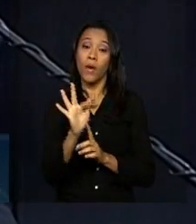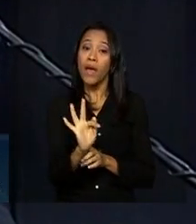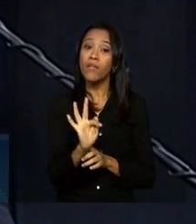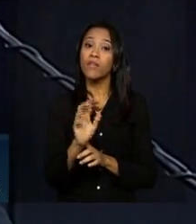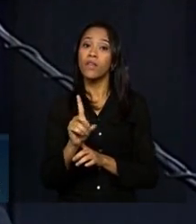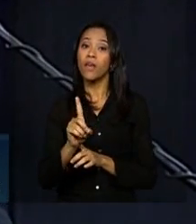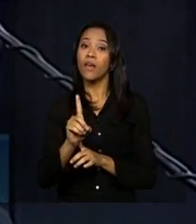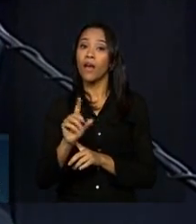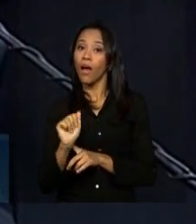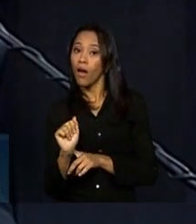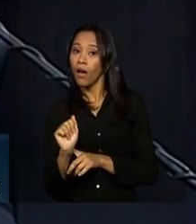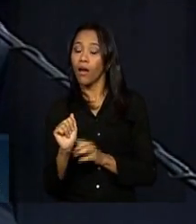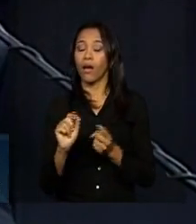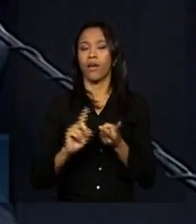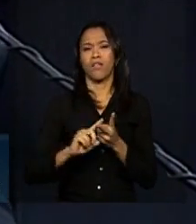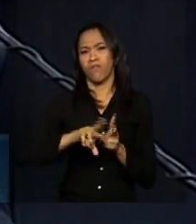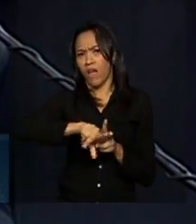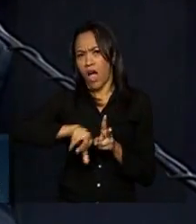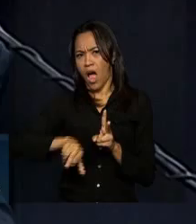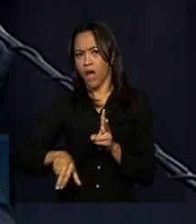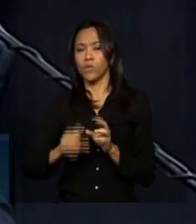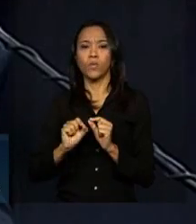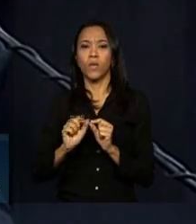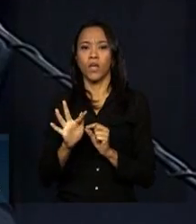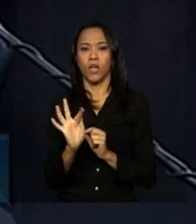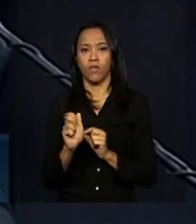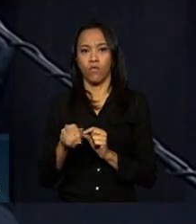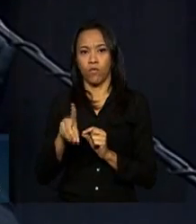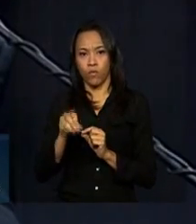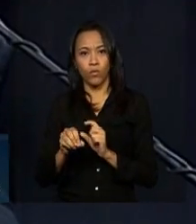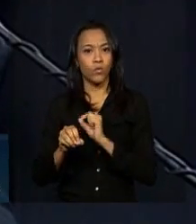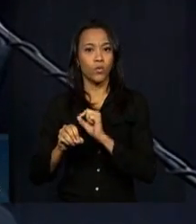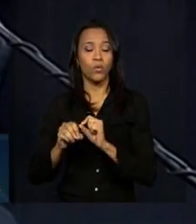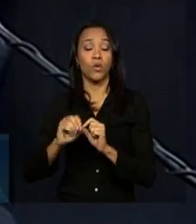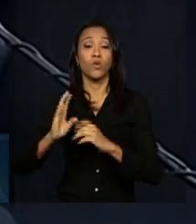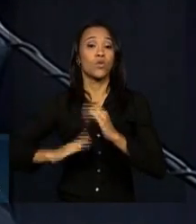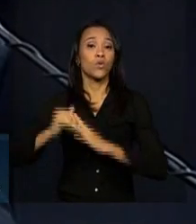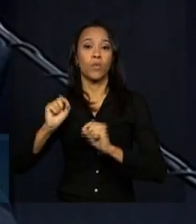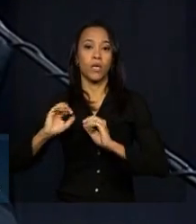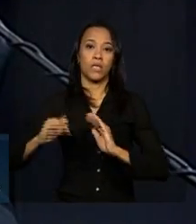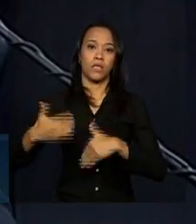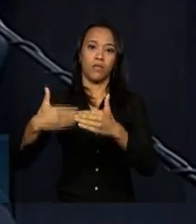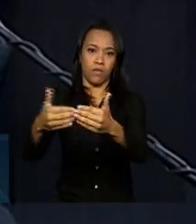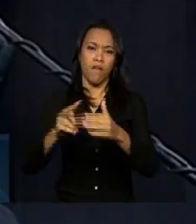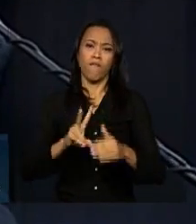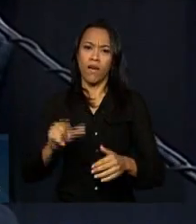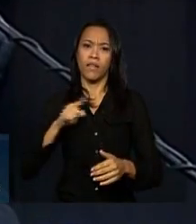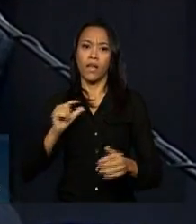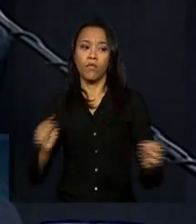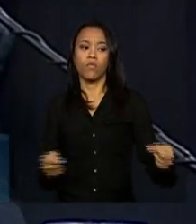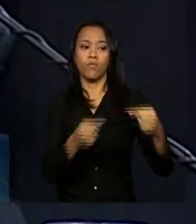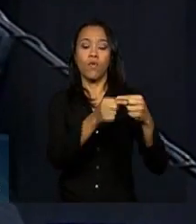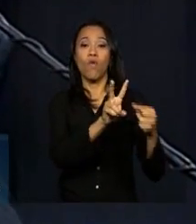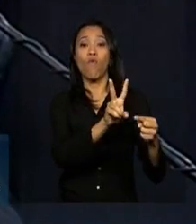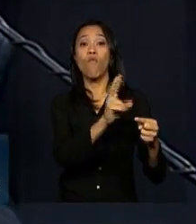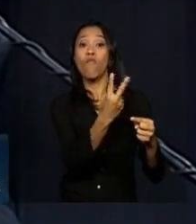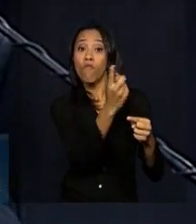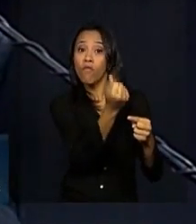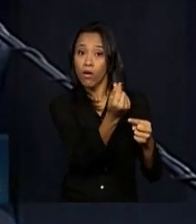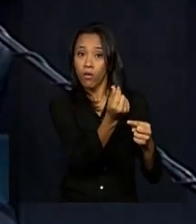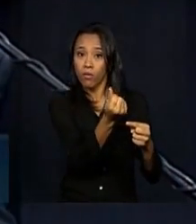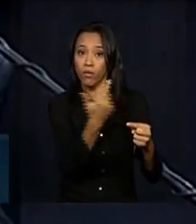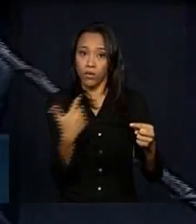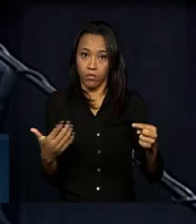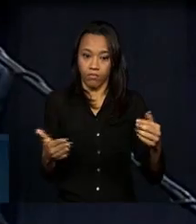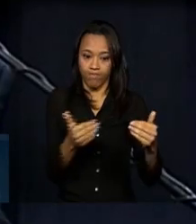ou fda ou ou todos os fundos de desenvolvimento eles vão ter uma diferenciação do valor que foi orado pro valor que vai chegar lá ao final do ano portanto a